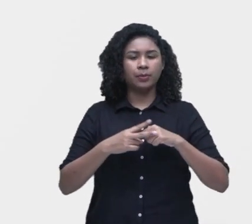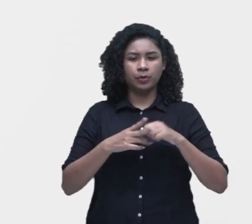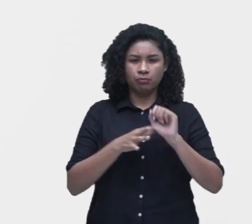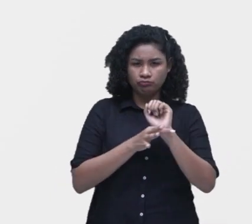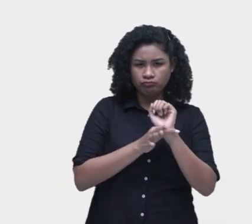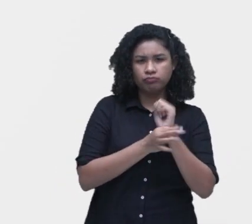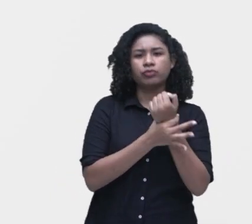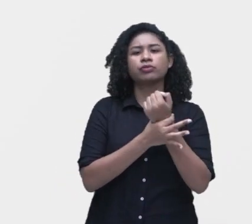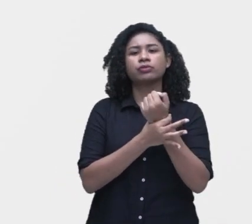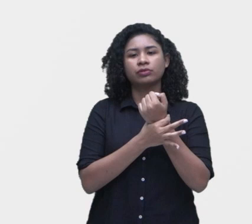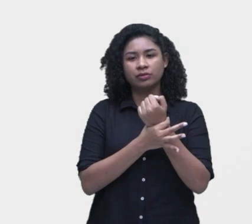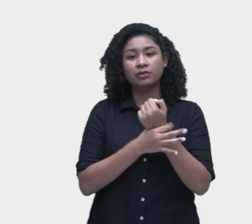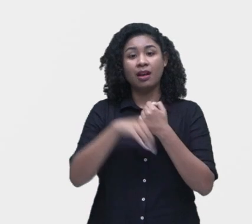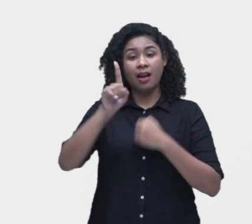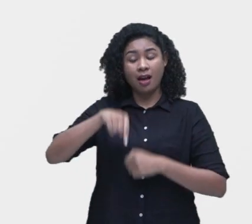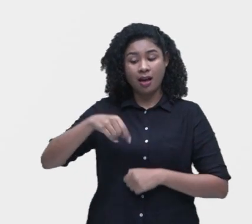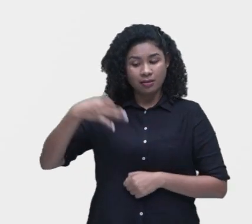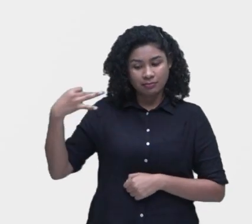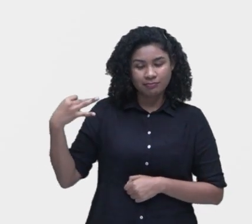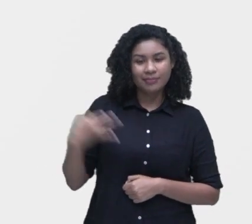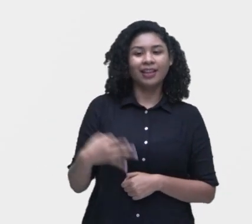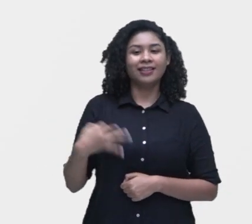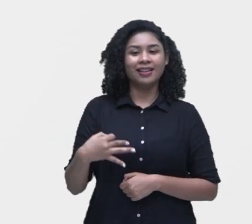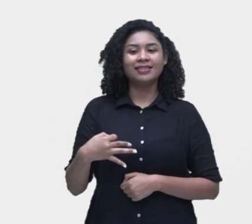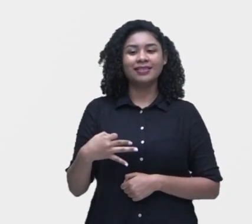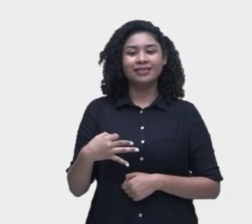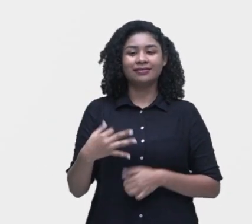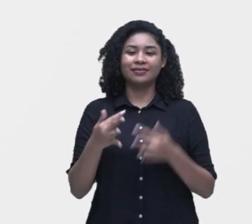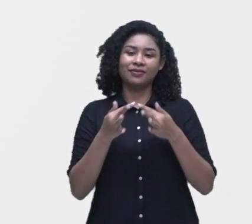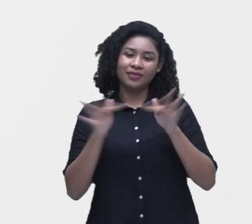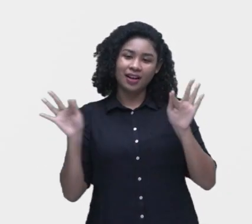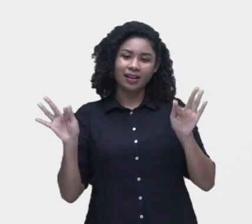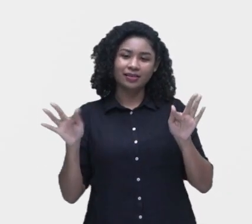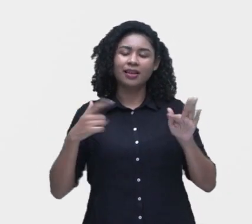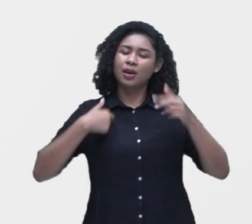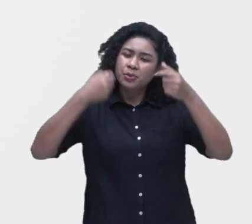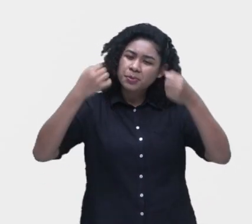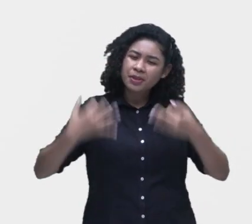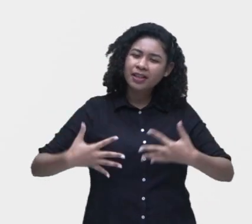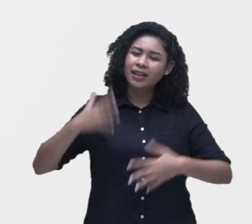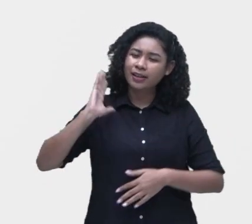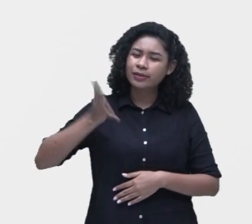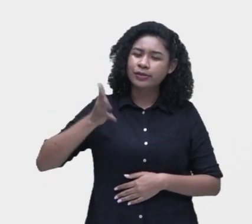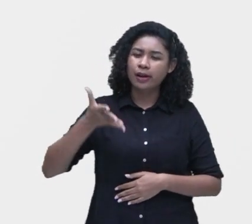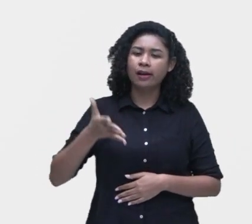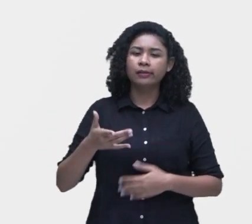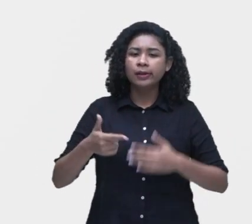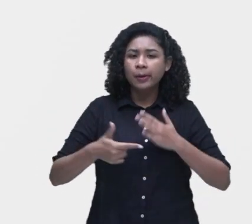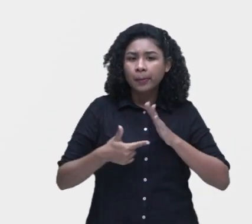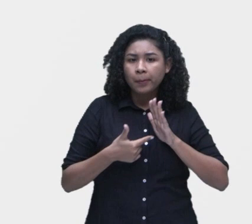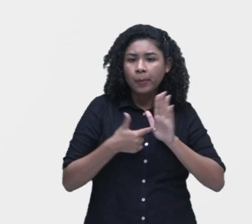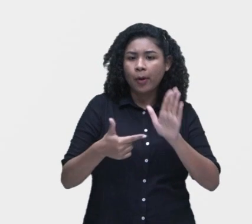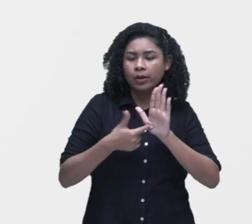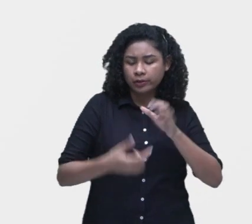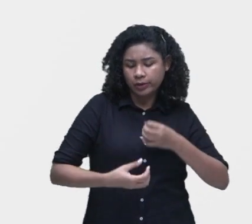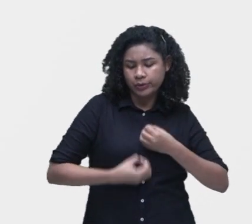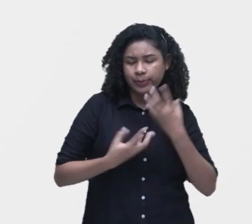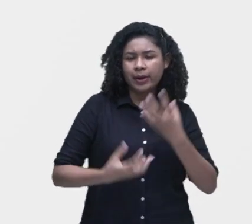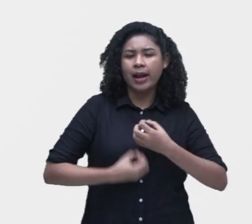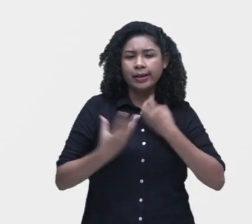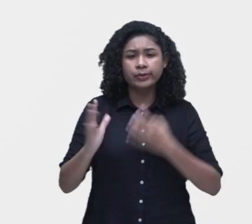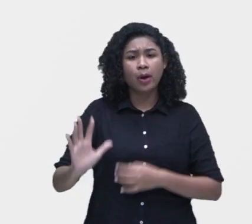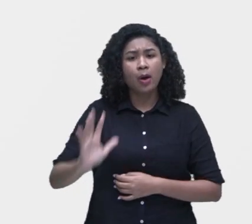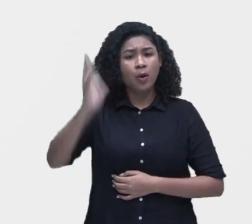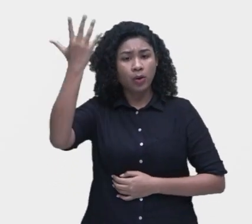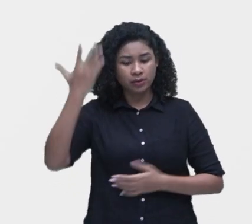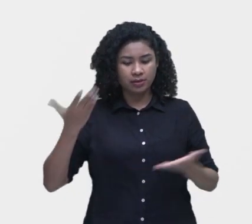é o modo da certeza, já falamos, né? E que expressa algo que seguramente acontece, aconteceu